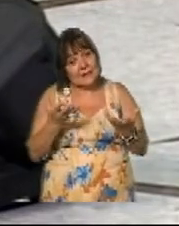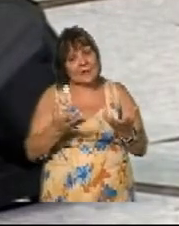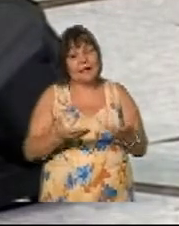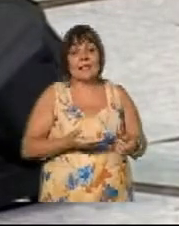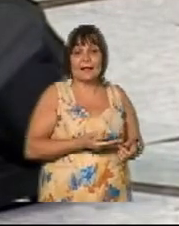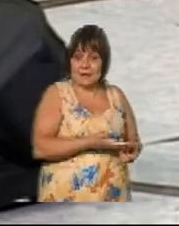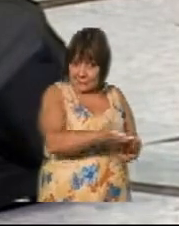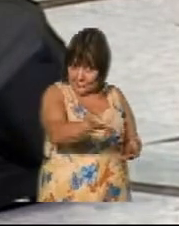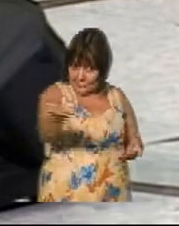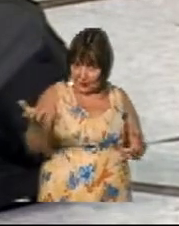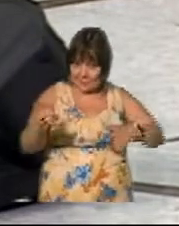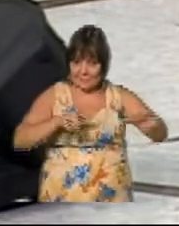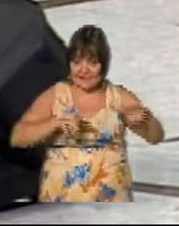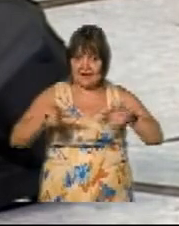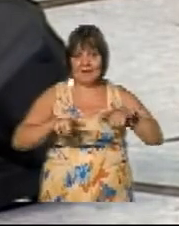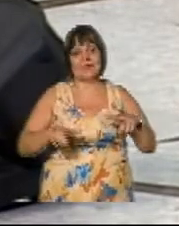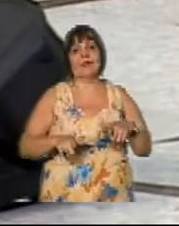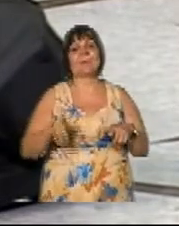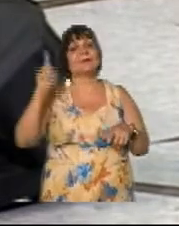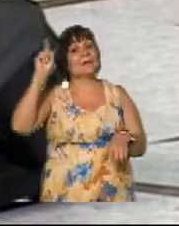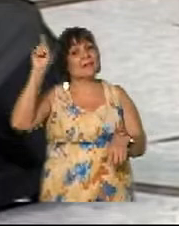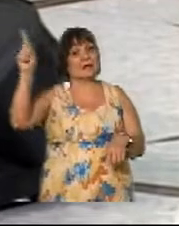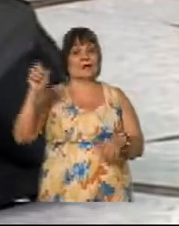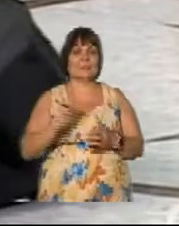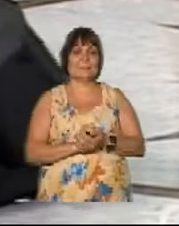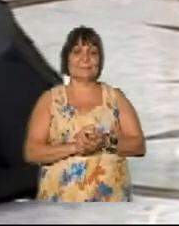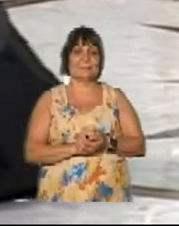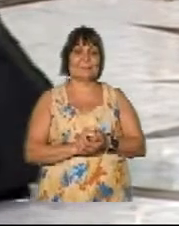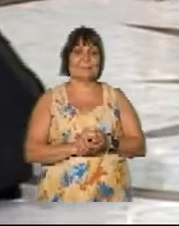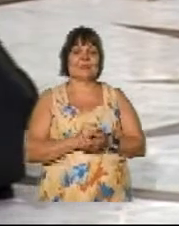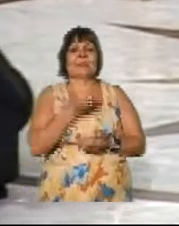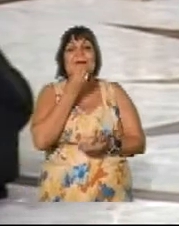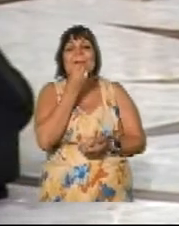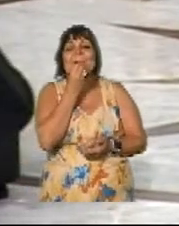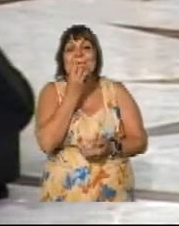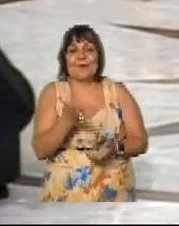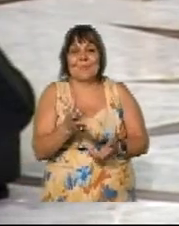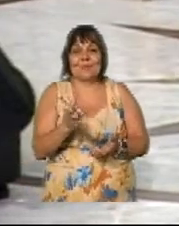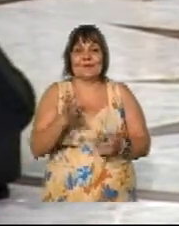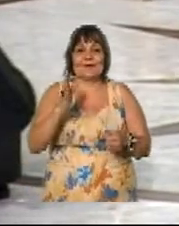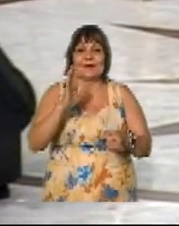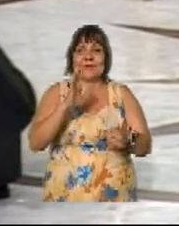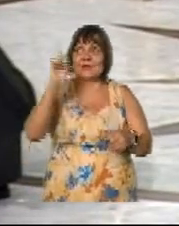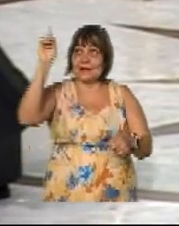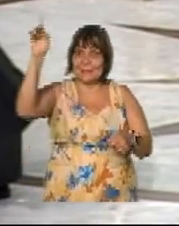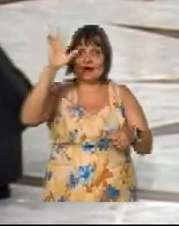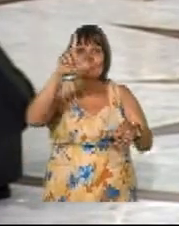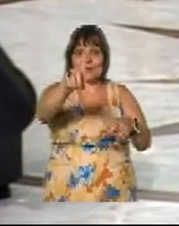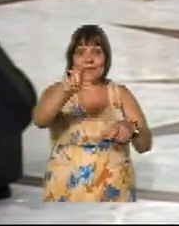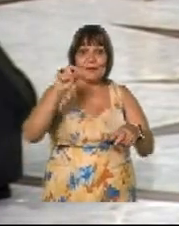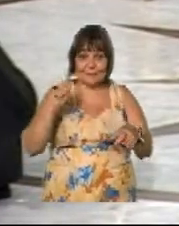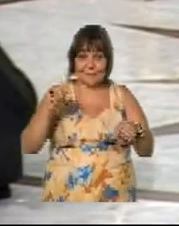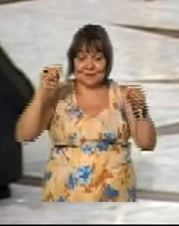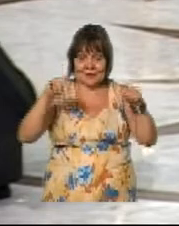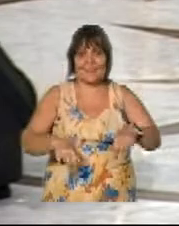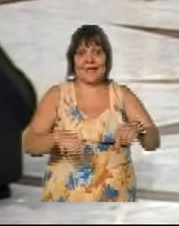servir. E olha, bendita a hora que Deus te diz: vai à igreja esta noite. Imagina que no meio